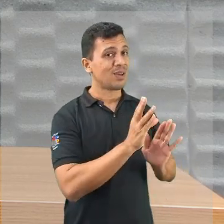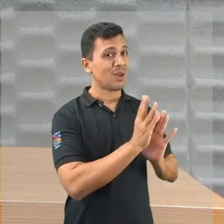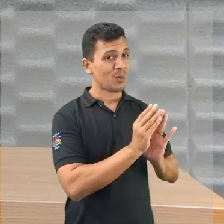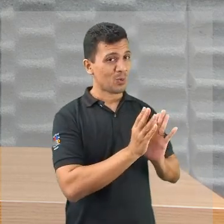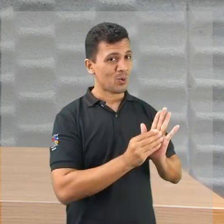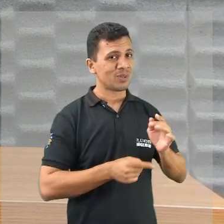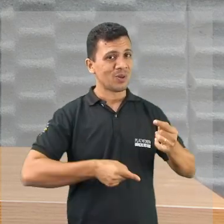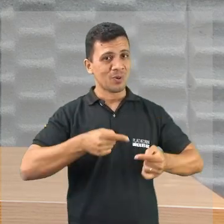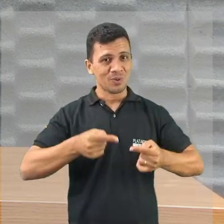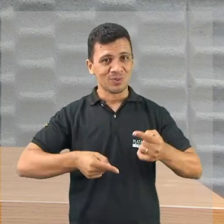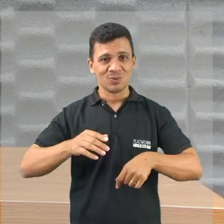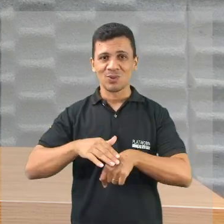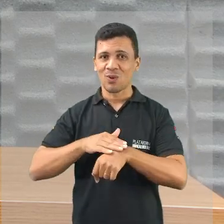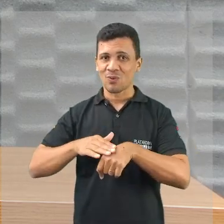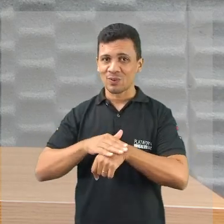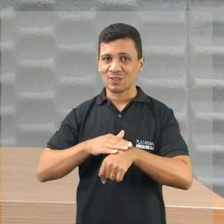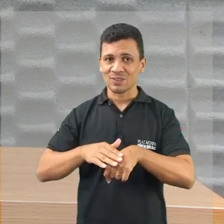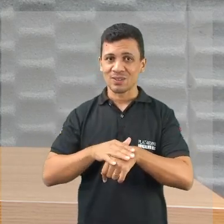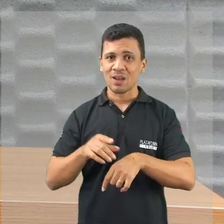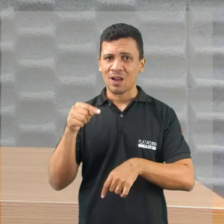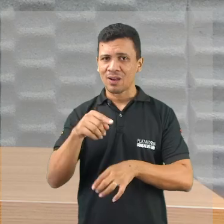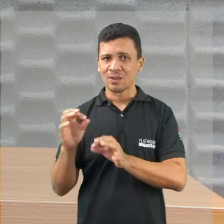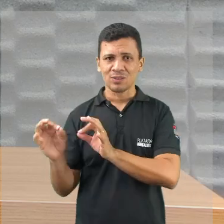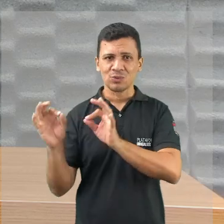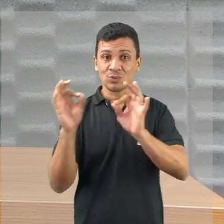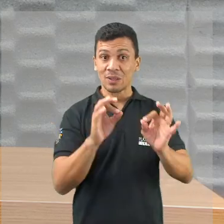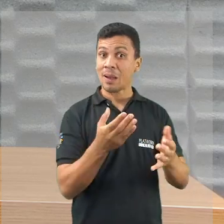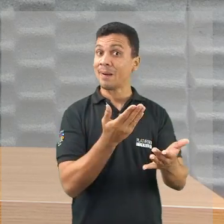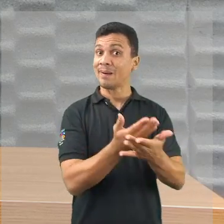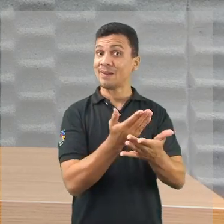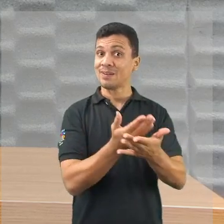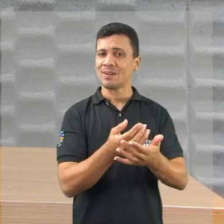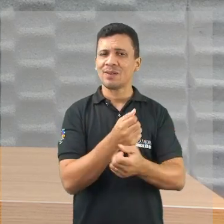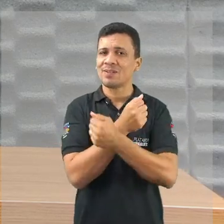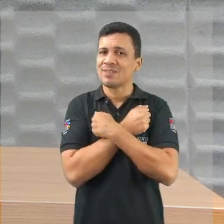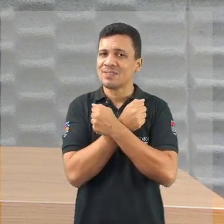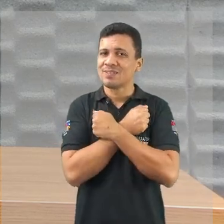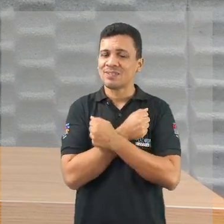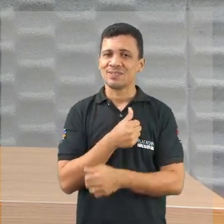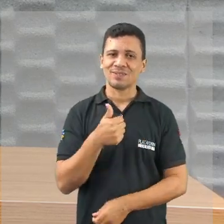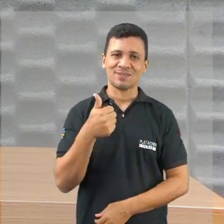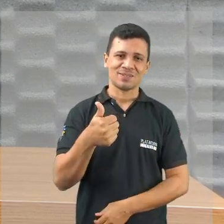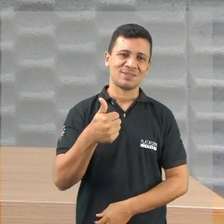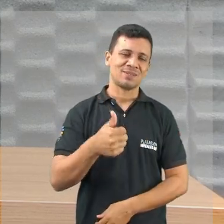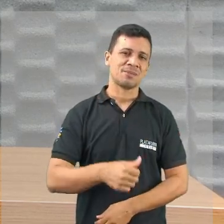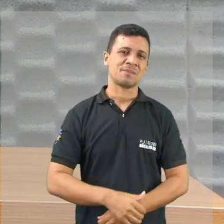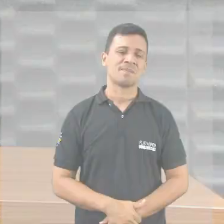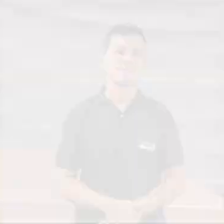discutir, pra gente conversar, beleza? Continua assistindo o estudo aí, um forte abraço e fui!